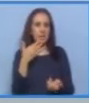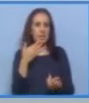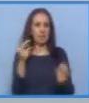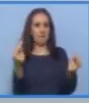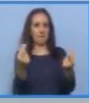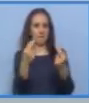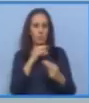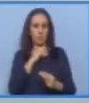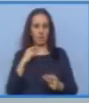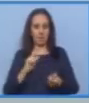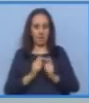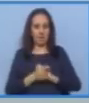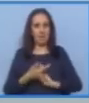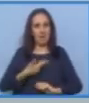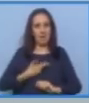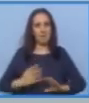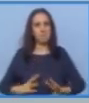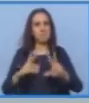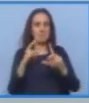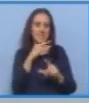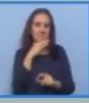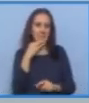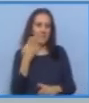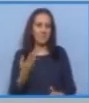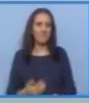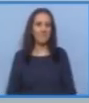padre a fazer-se, não é? E tem esse lado engraçado.